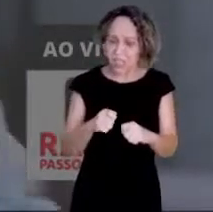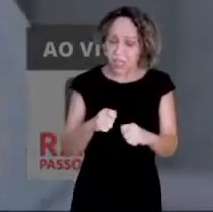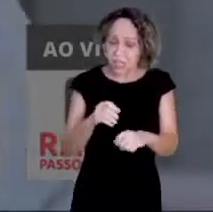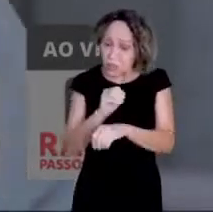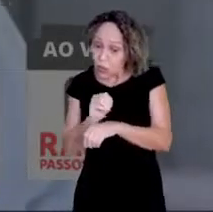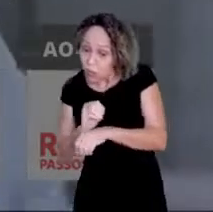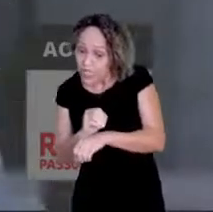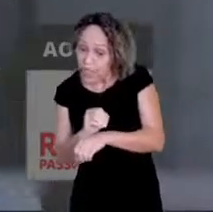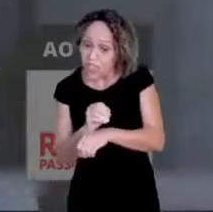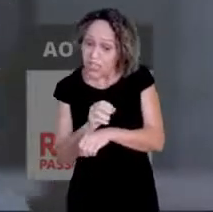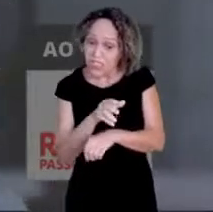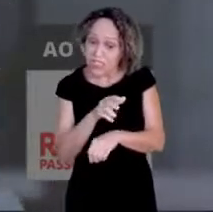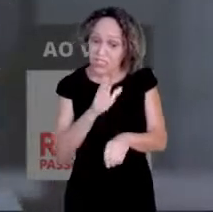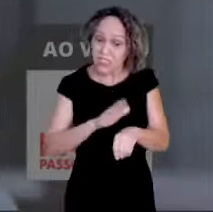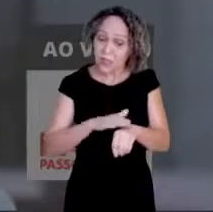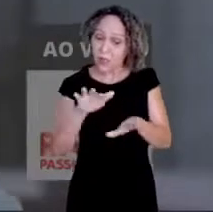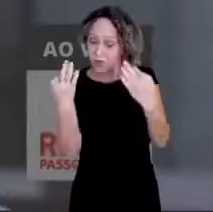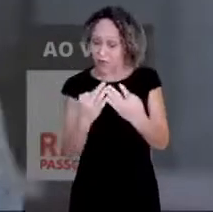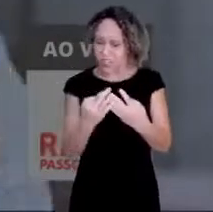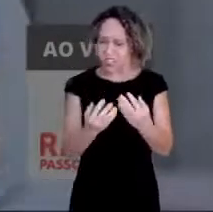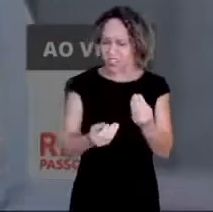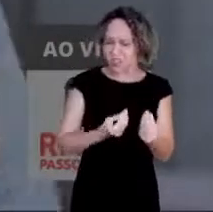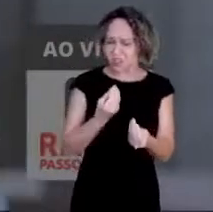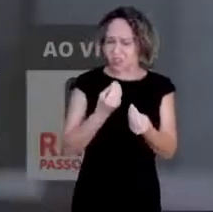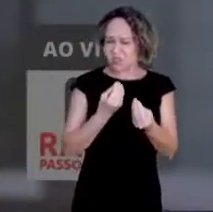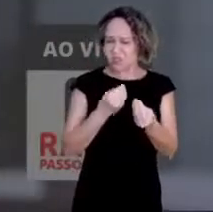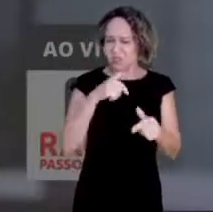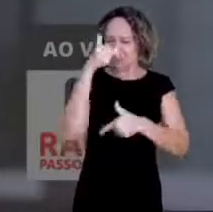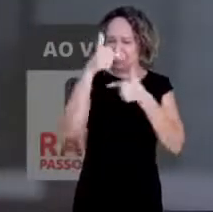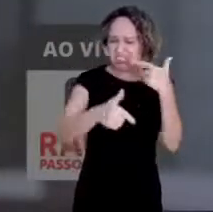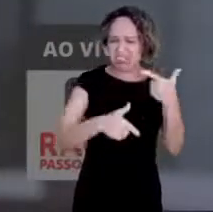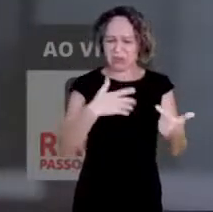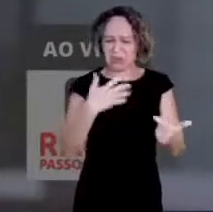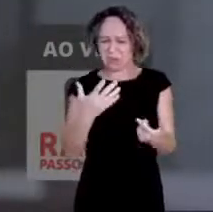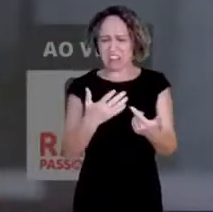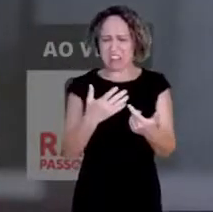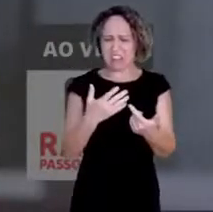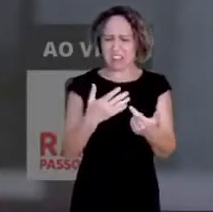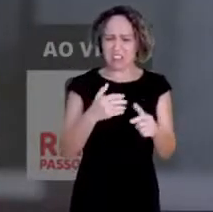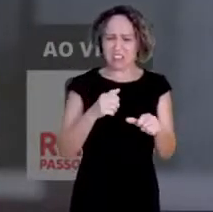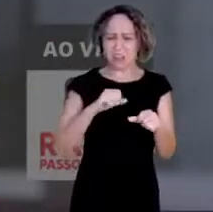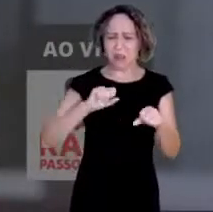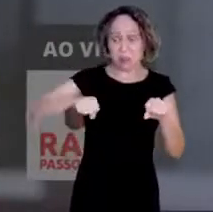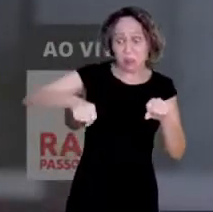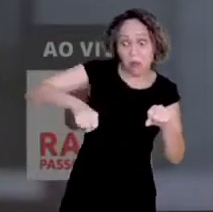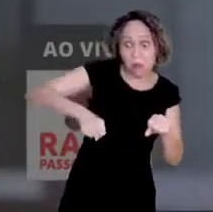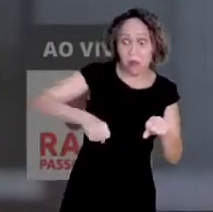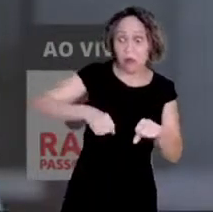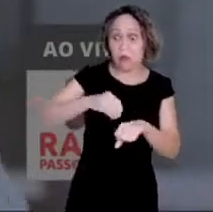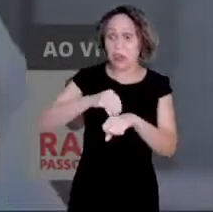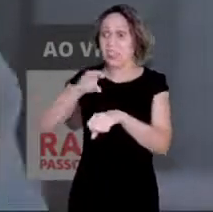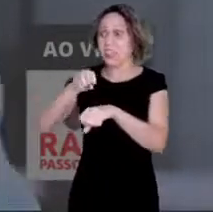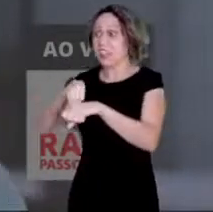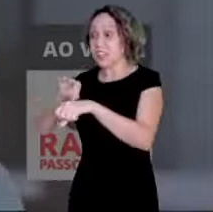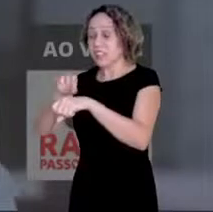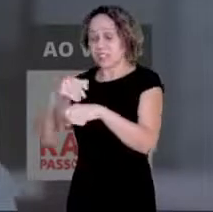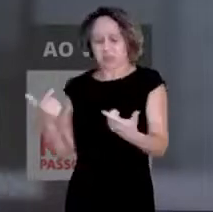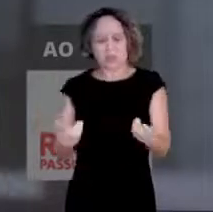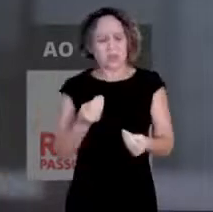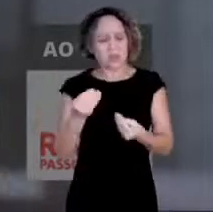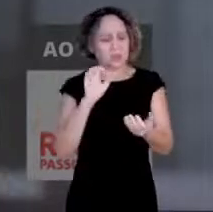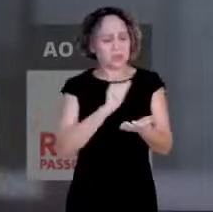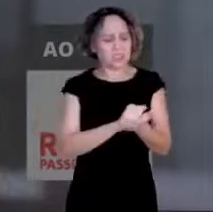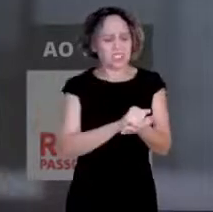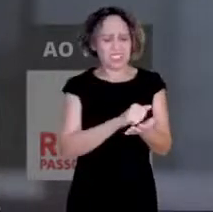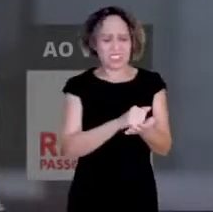80% ao mês. Eu trabalhava na Villares, cara, eu saía com o salário, eu tinha que correr no supermercado e comprar tudo